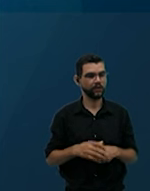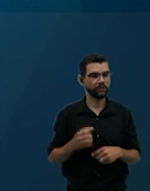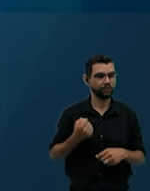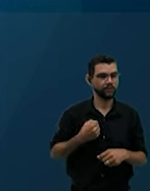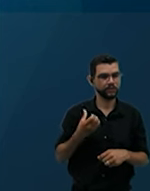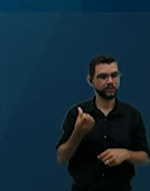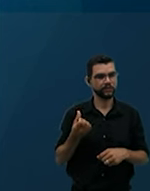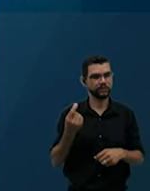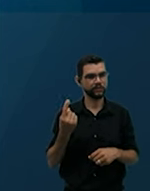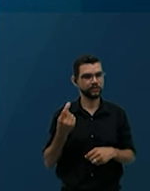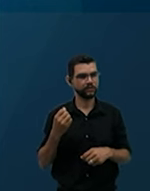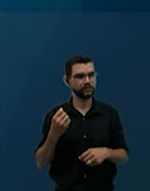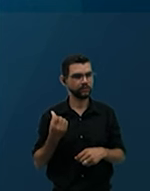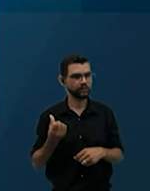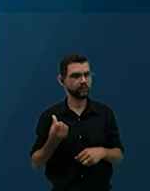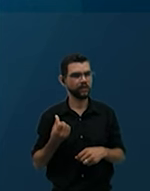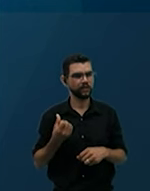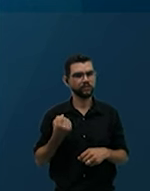1.966.059,